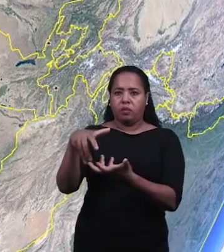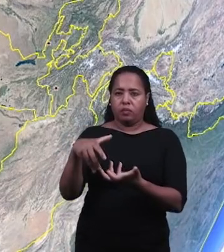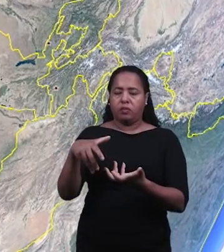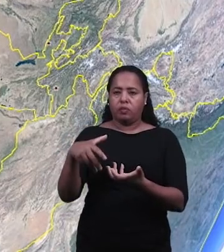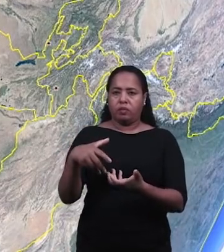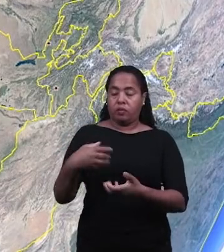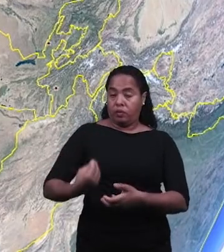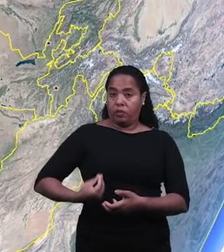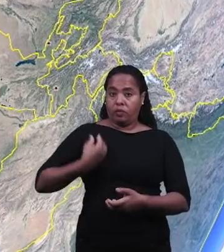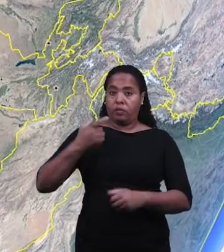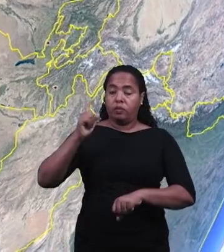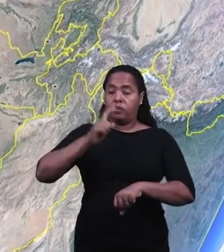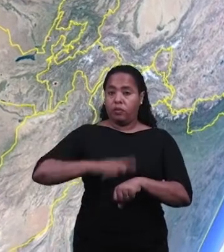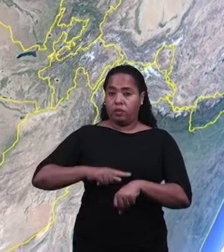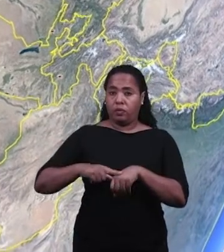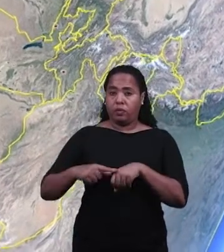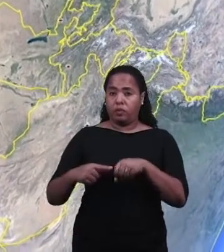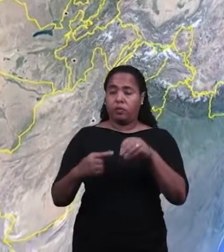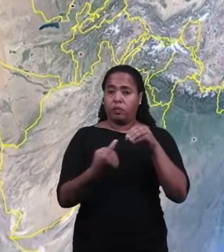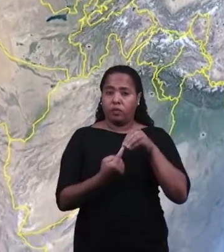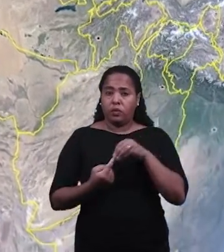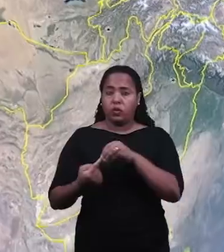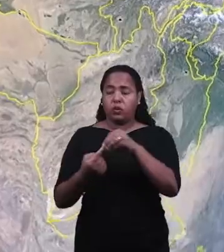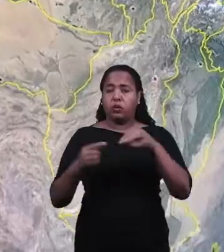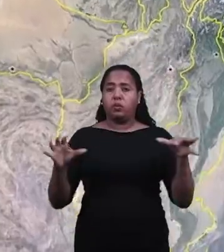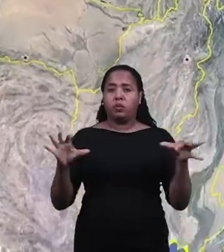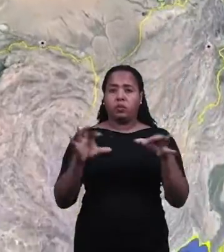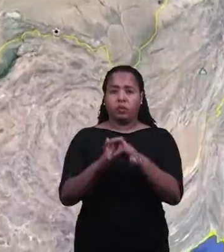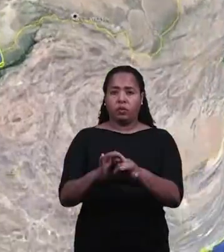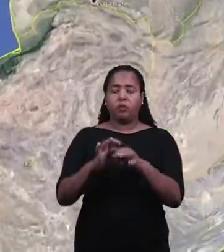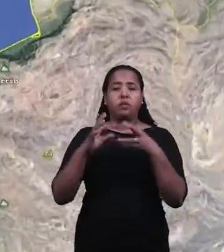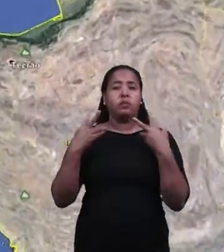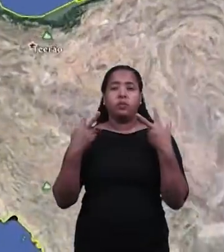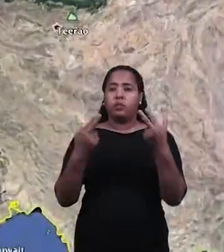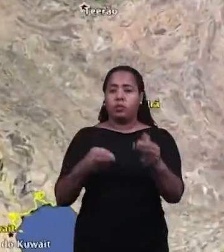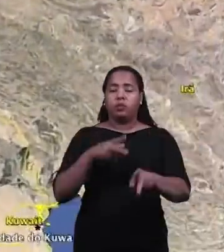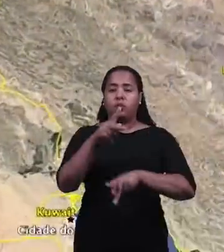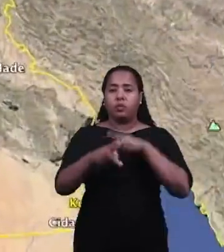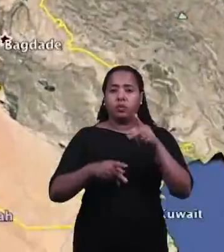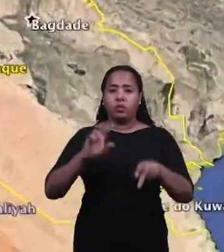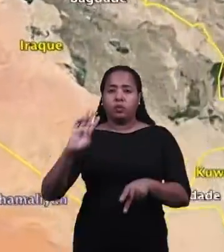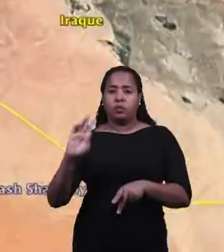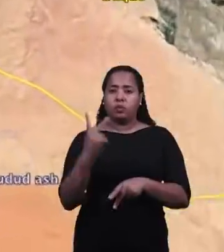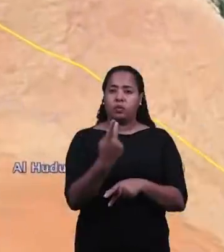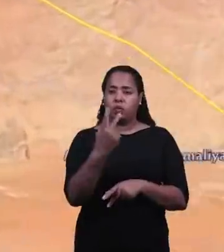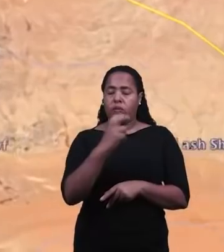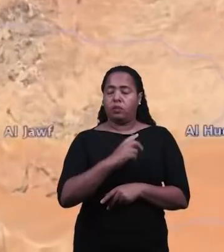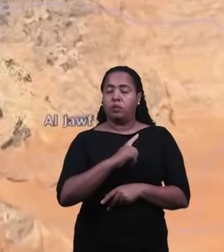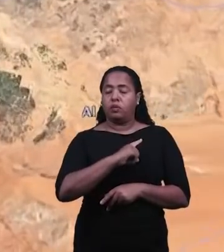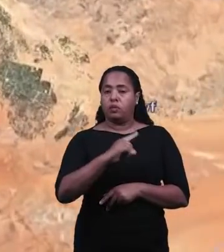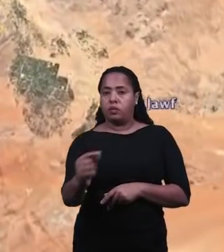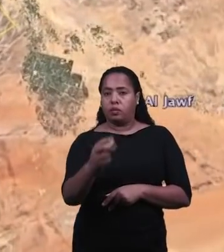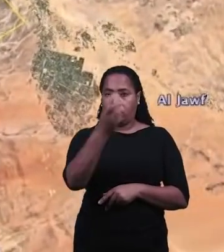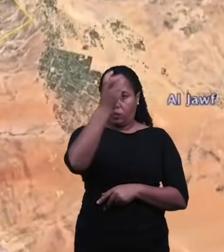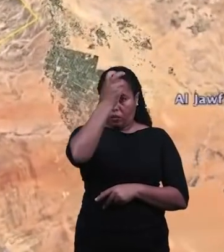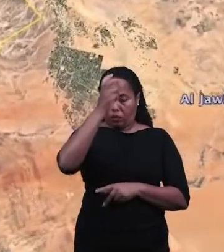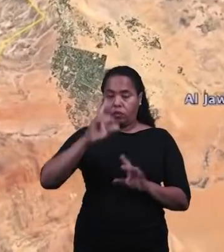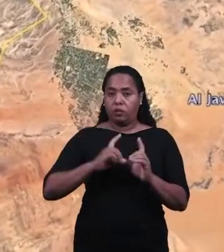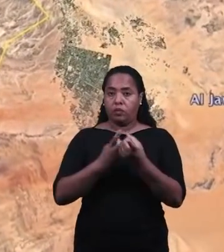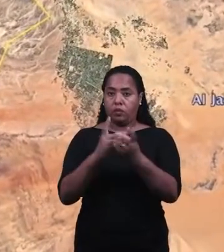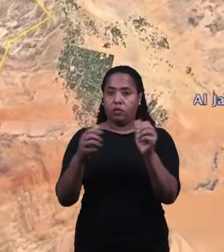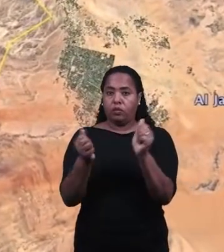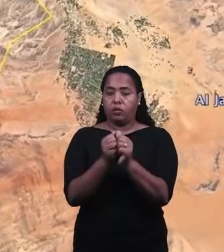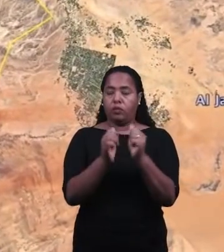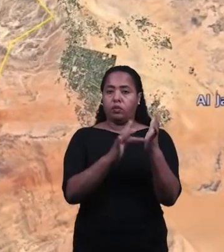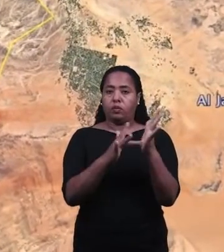um momento de unidade e comunhão, como viveram os hebreus na saída do Egito e os discípulos com o Senhor Jesus